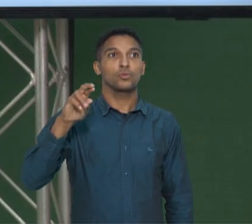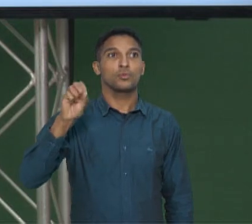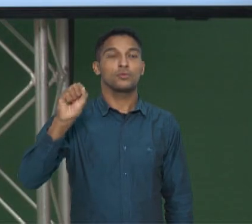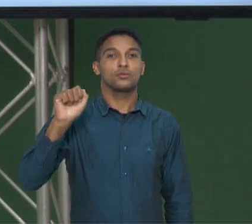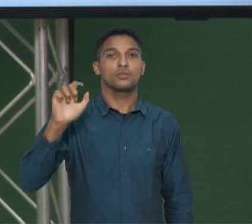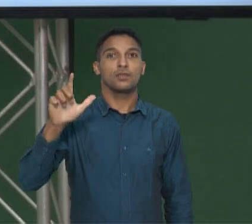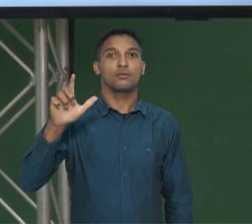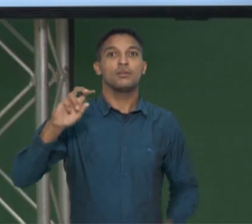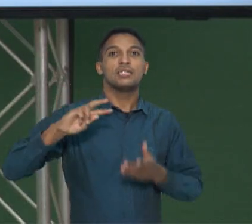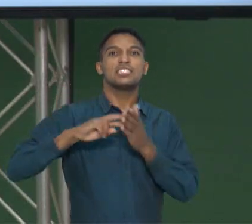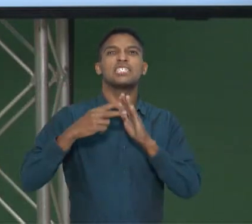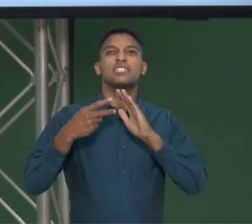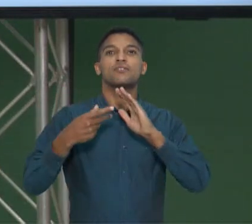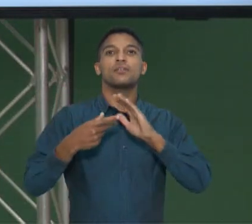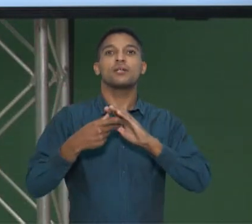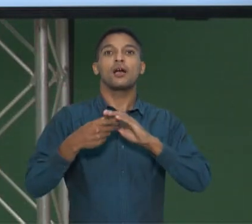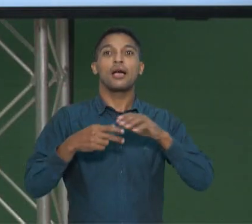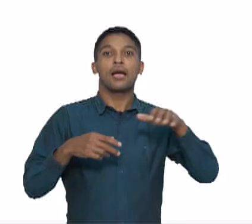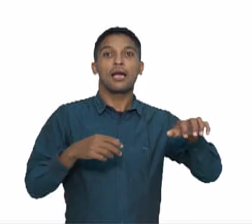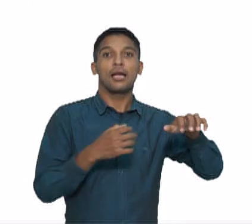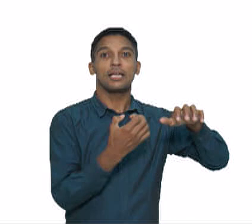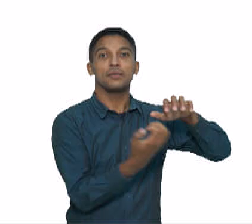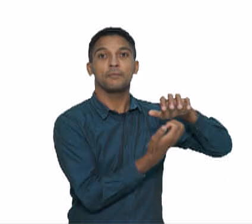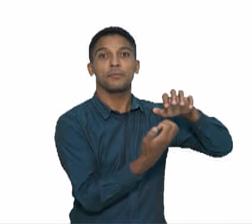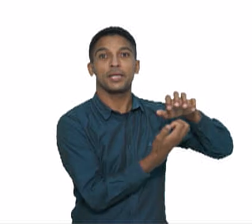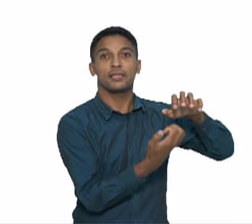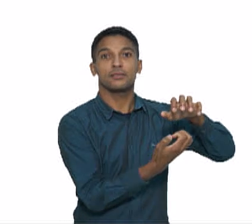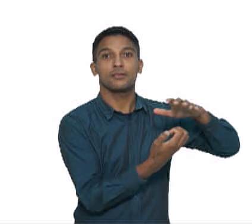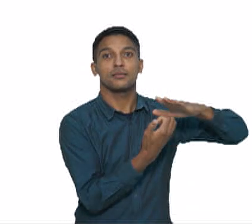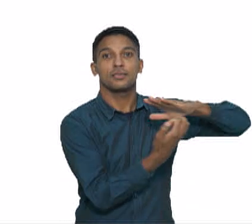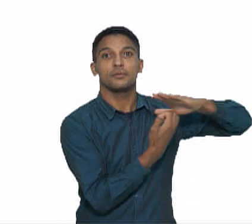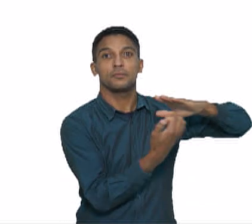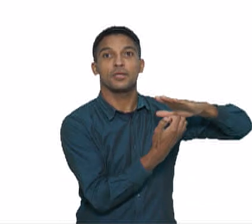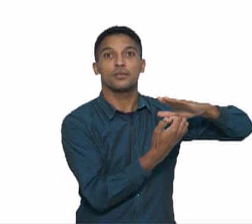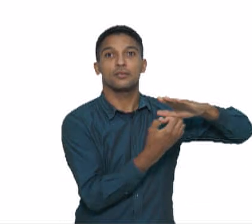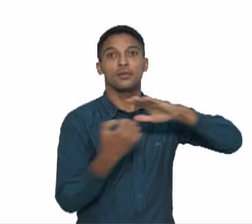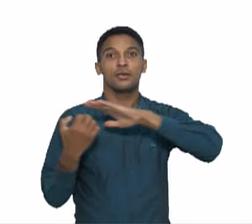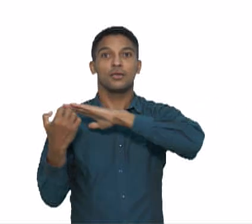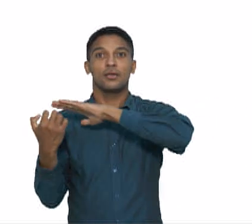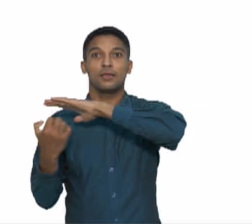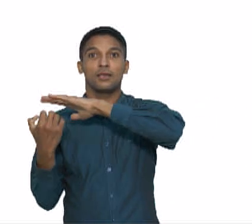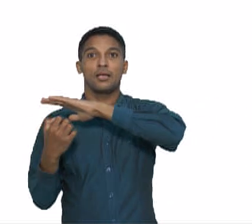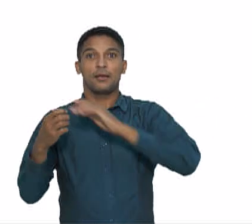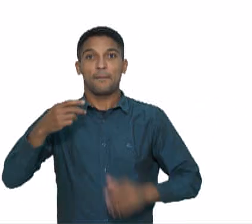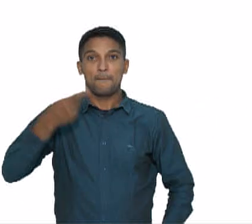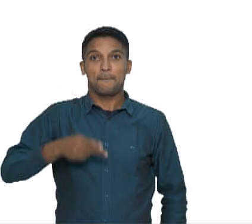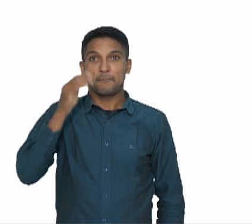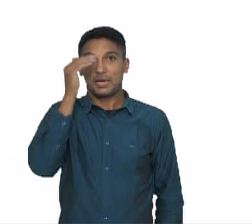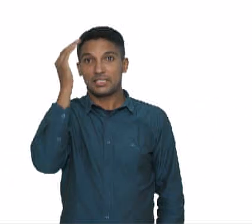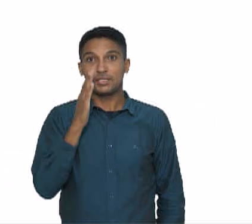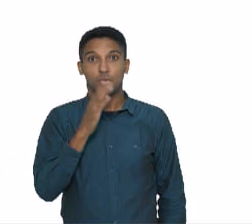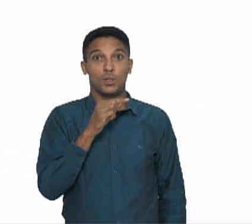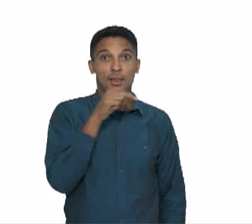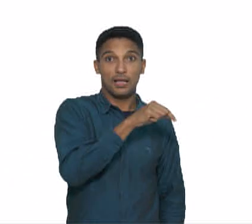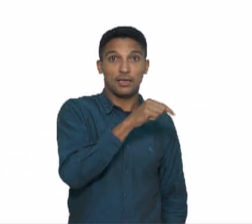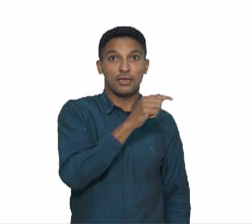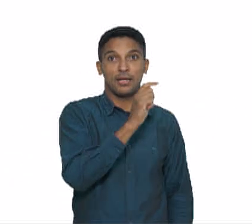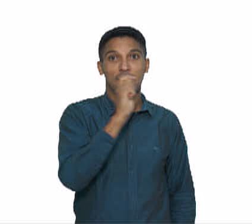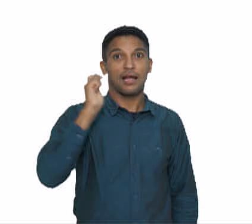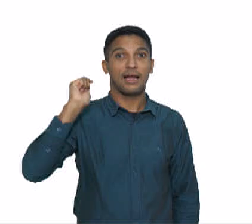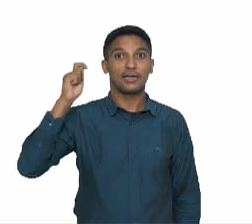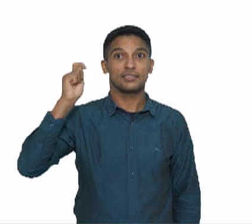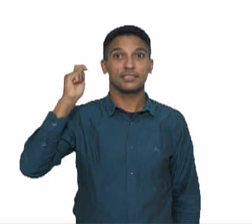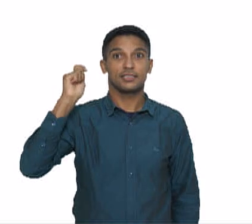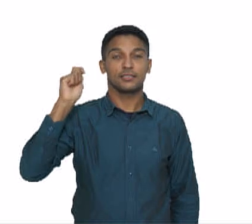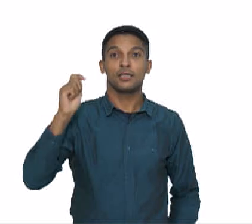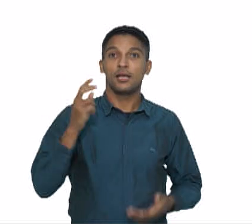por exemplo, indo à Argentina, uma filial, né, da empresa lá na Argentina. E quer fazer a reserva em